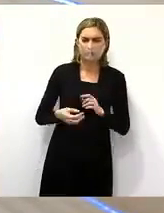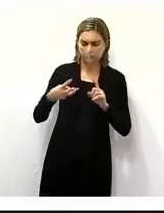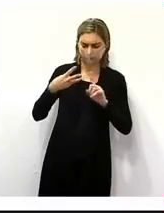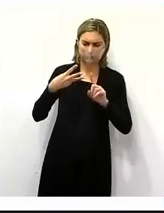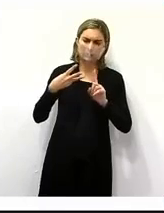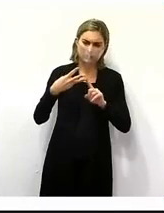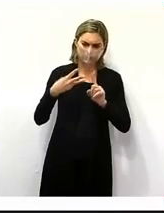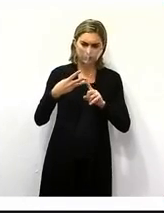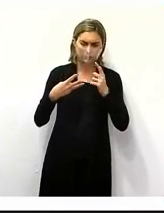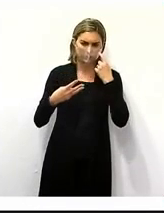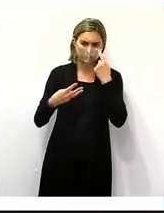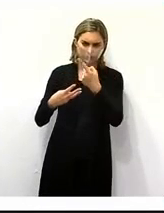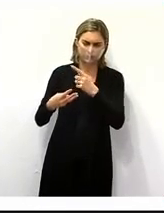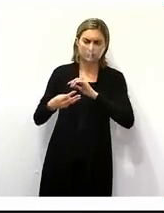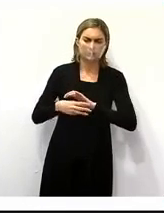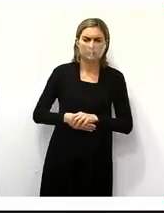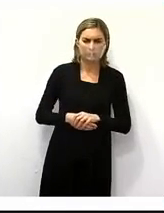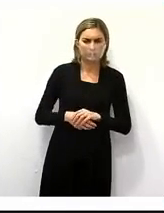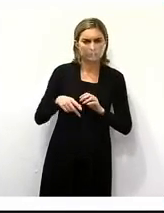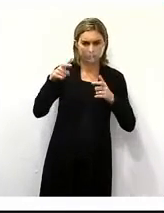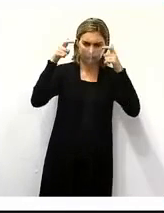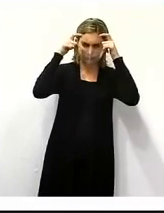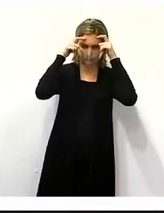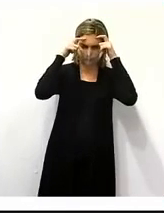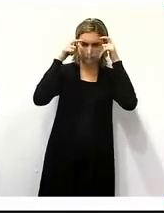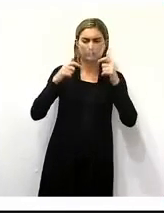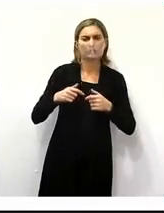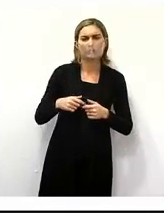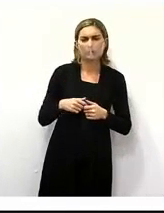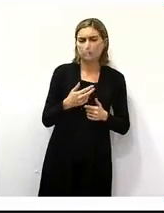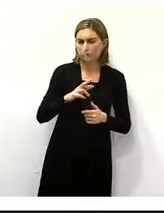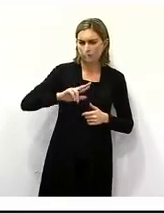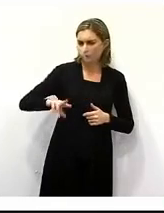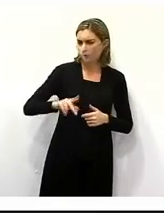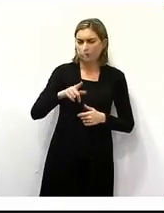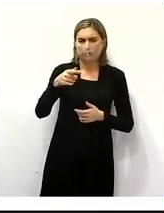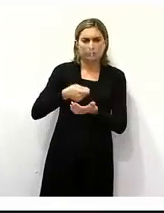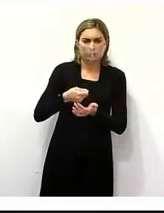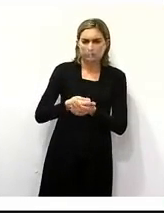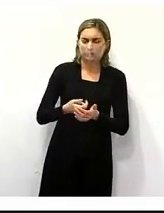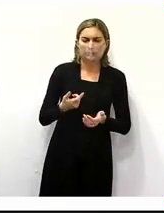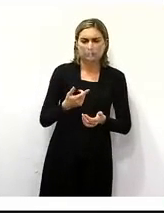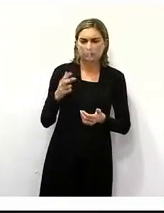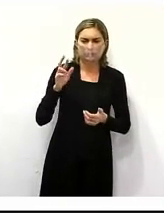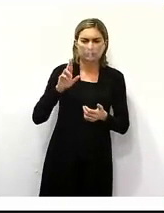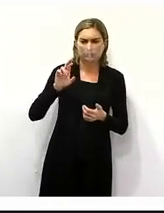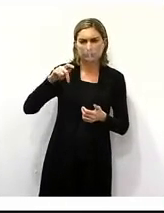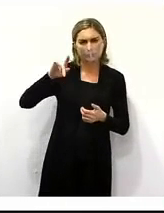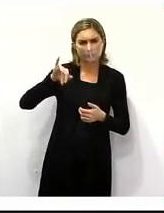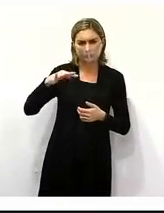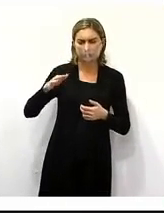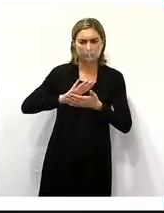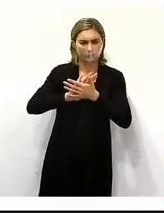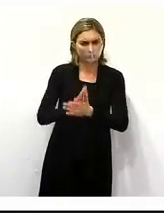Terceira questão, olha aí na sua telinha. O príncipe, portanto, não deve se incomodar com a reputação de